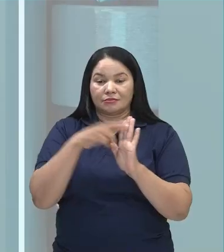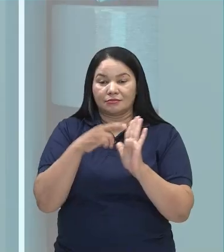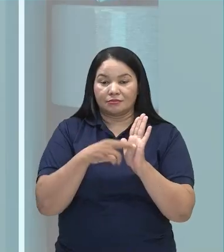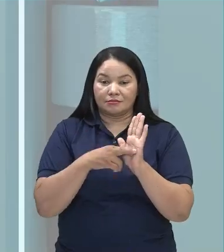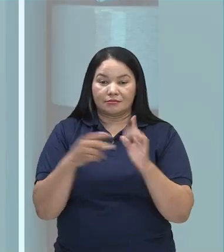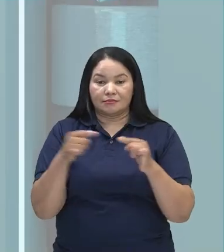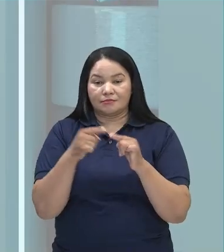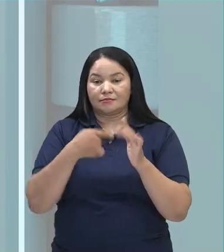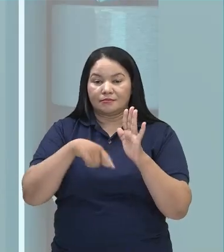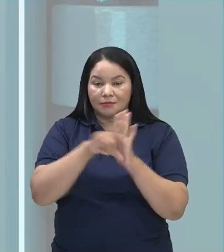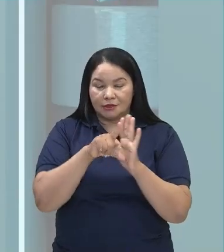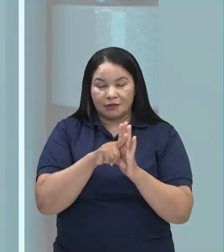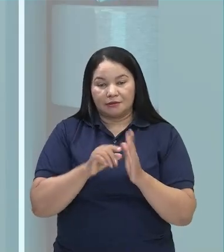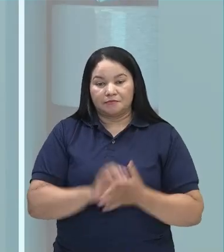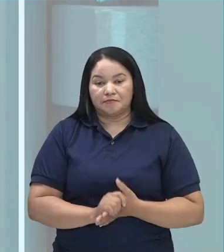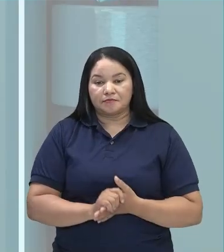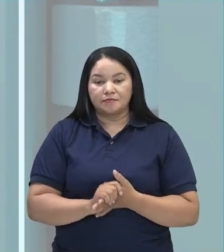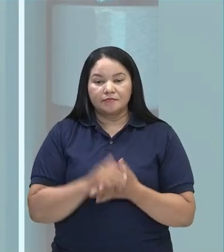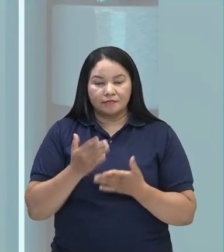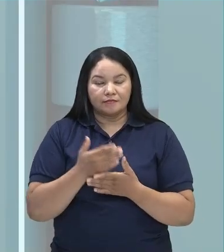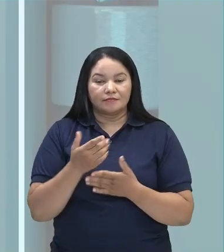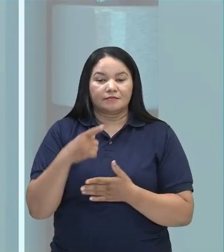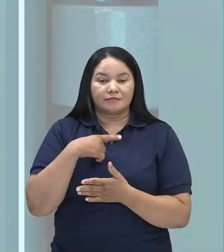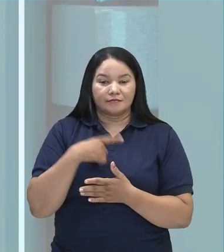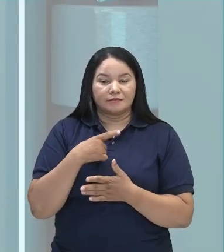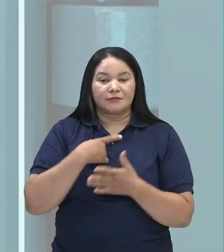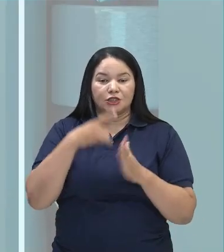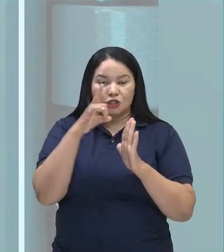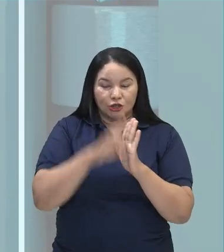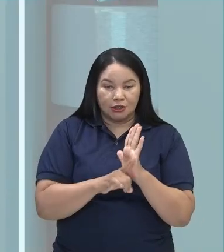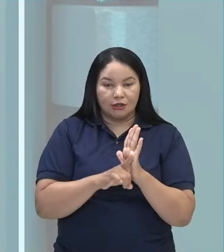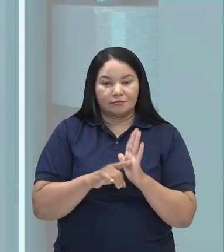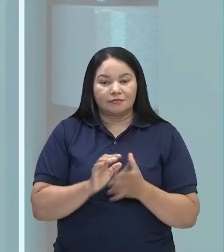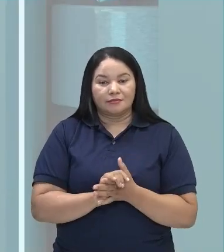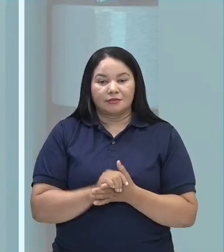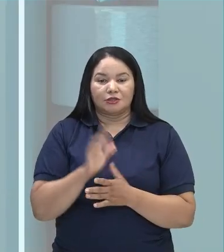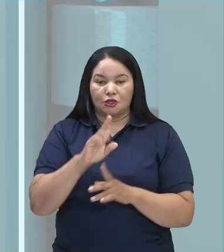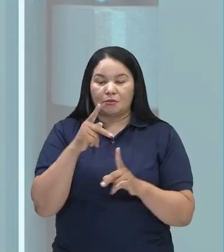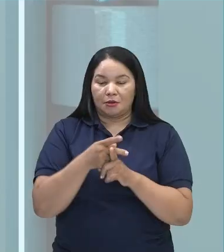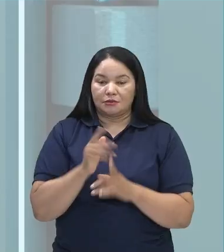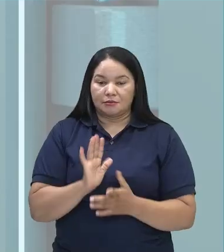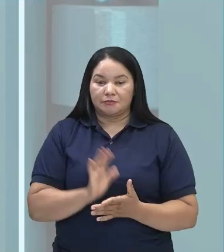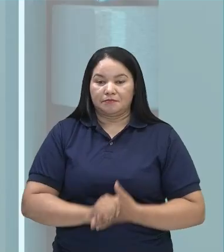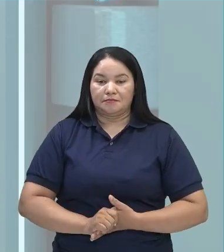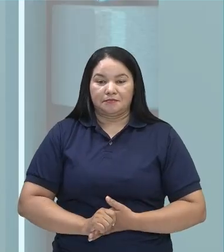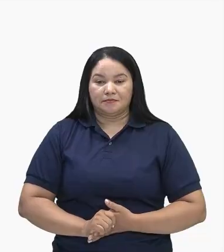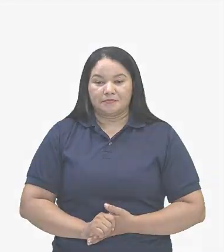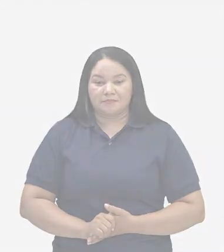leis, né, que nós temos o nosso direito também. Então, até a próxima.